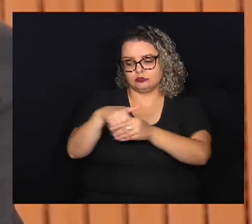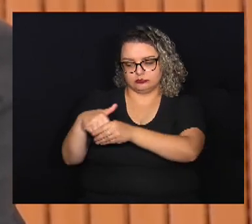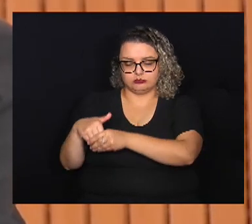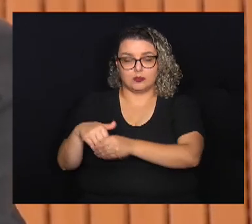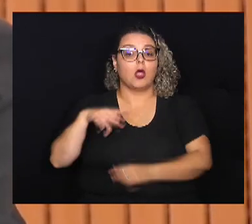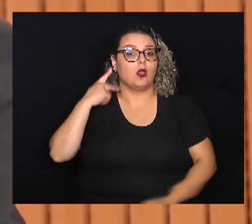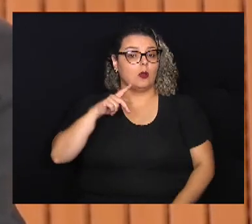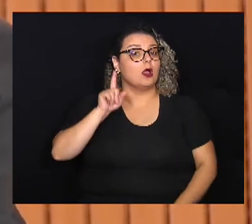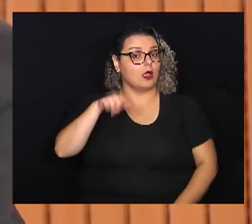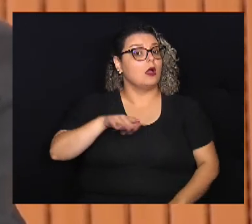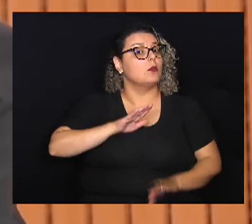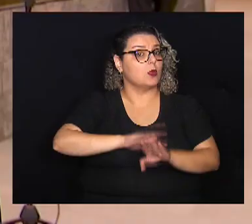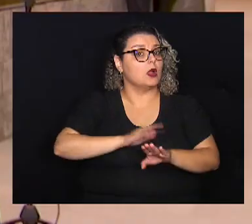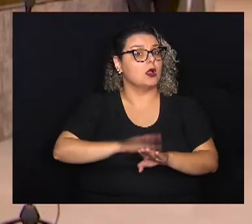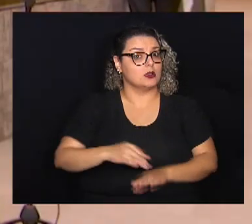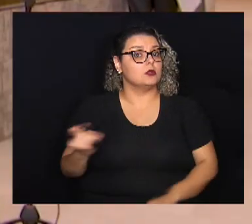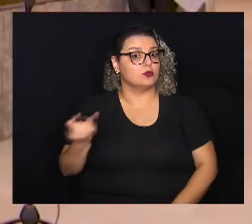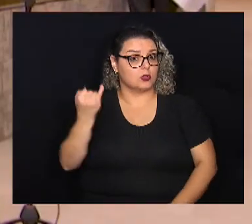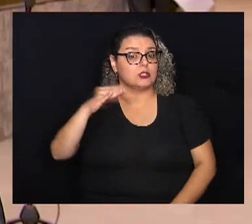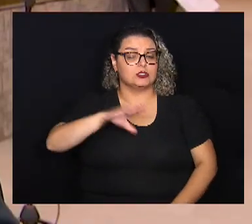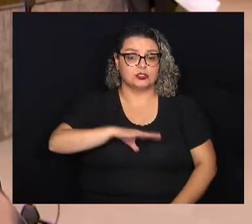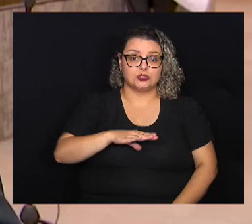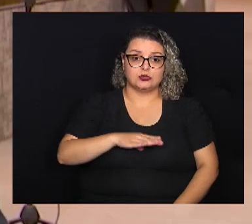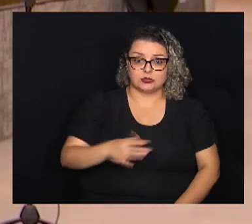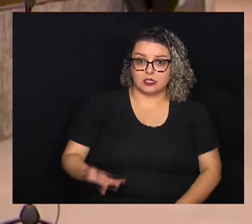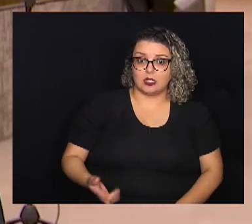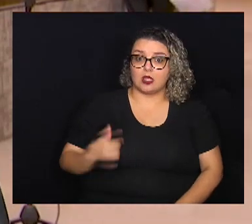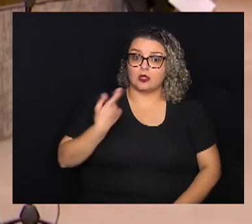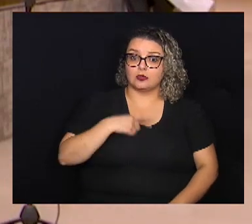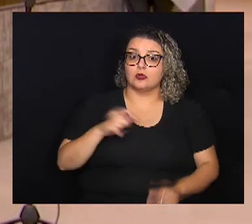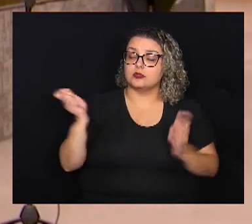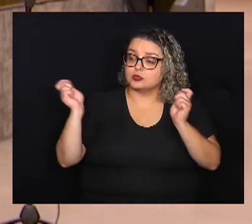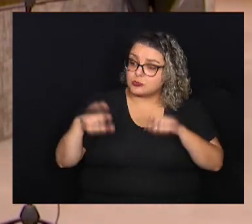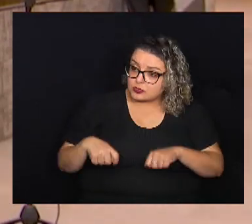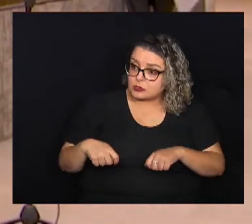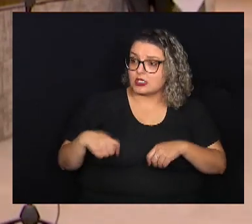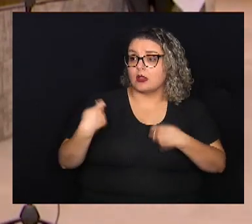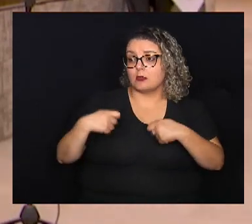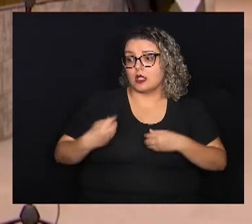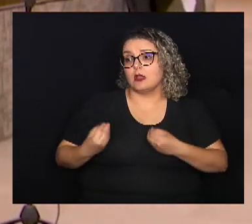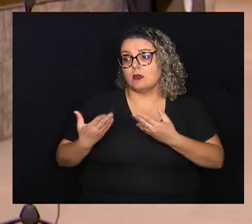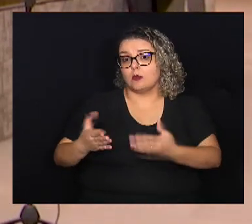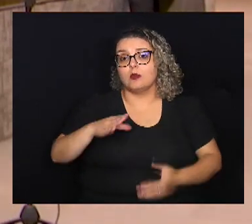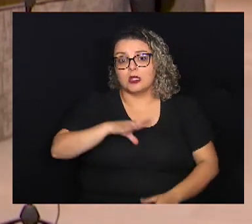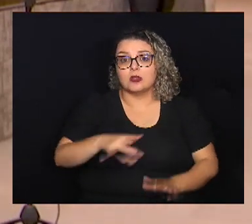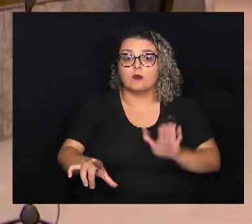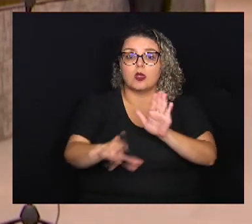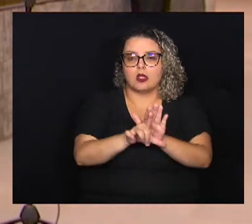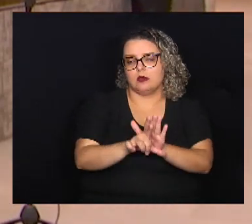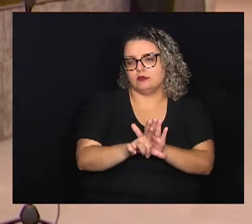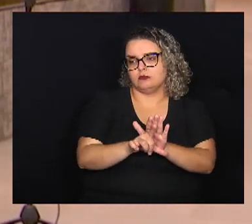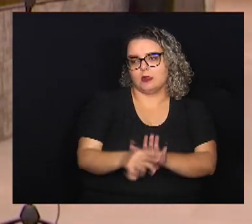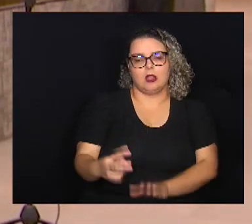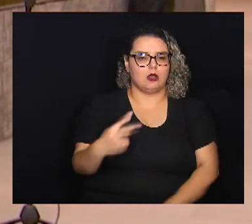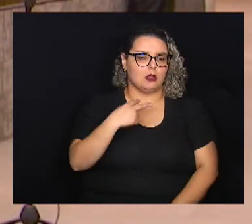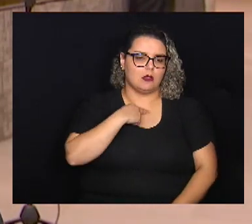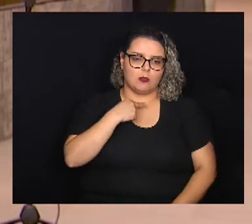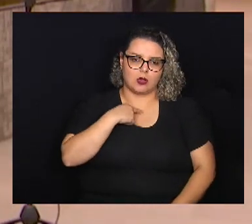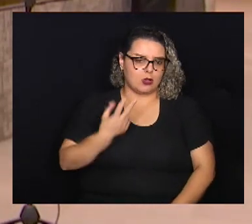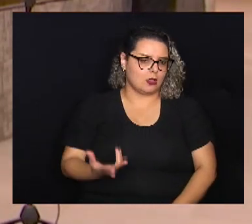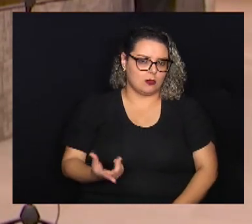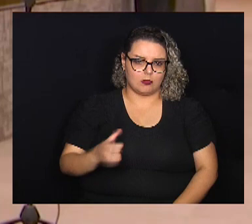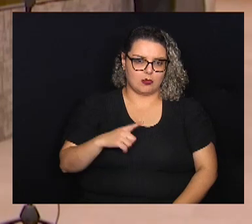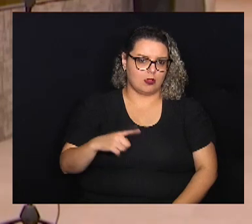é uma medida importante para o município nós precisamos possibilitar que nós transformamos em uma cidade legal nós não podemos ter aí a quantidade